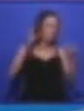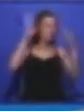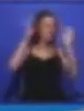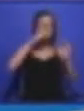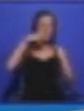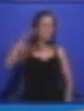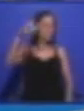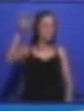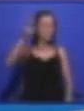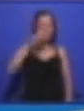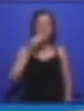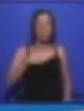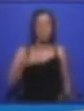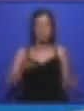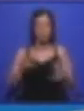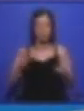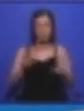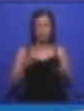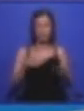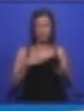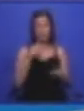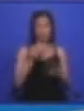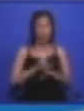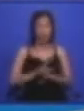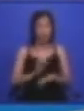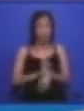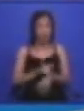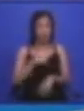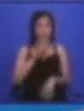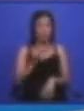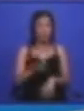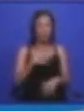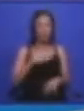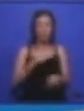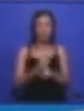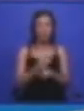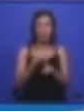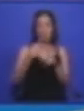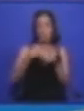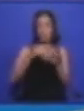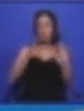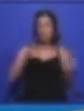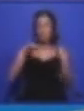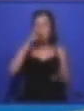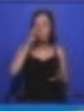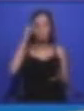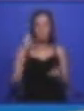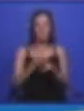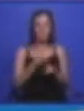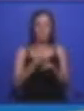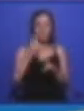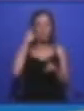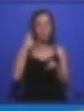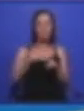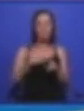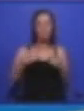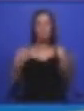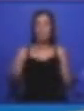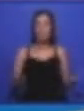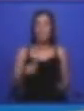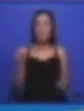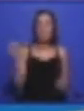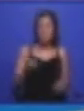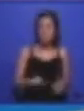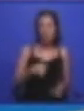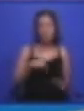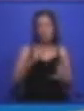isto, desapareça, não venha cá, corro logo. Gosto de falar das coisas positivas e lembrar-me das coisas positivas, porque as